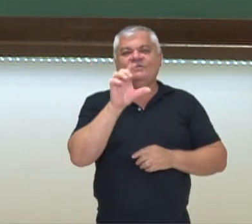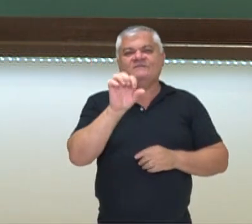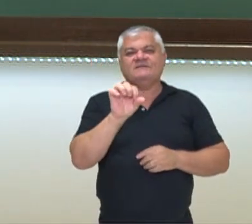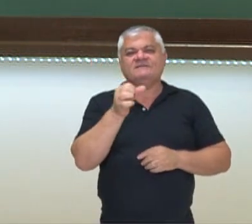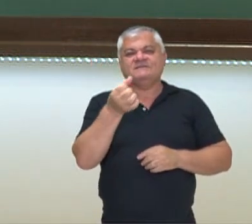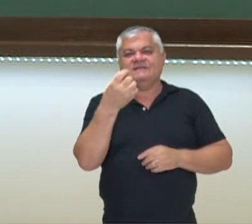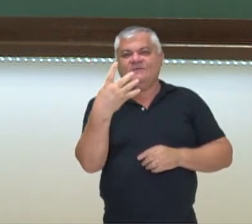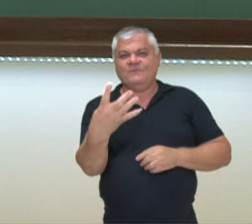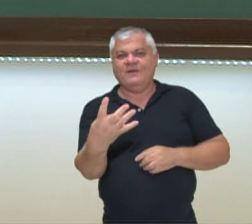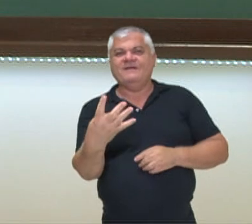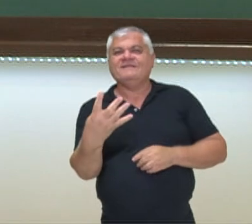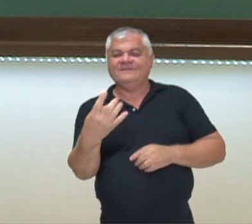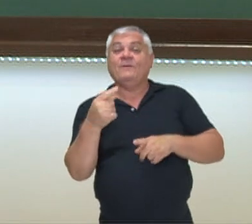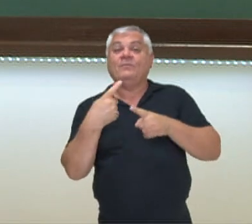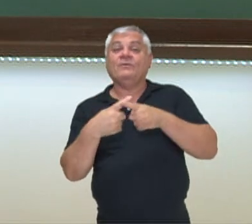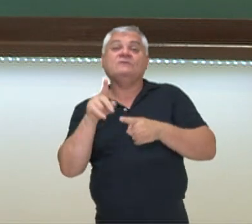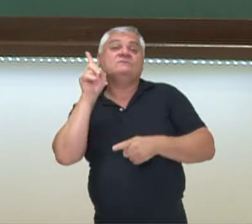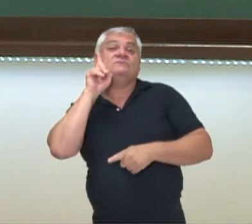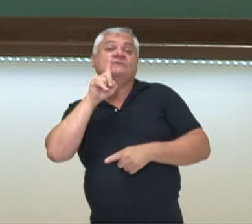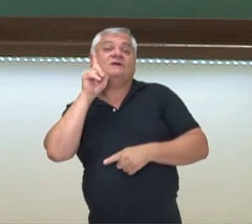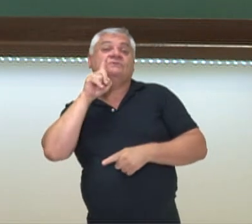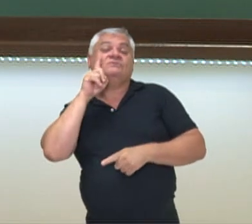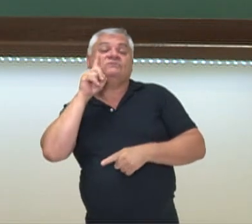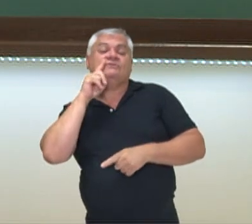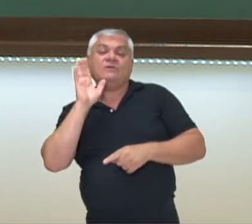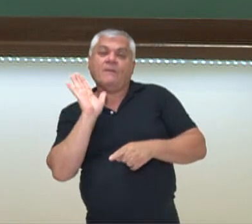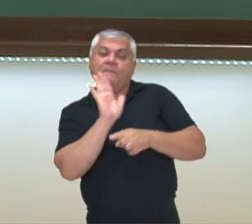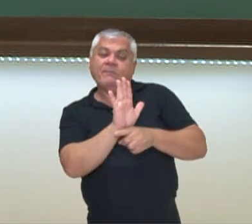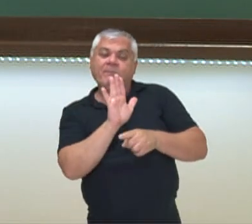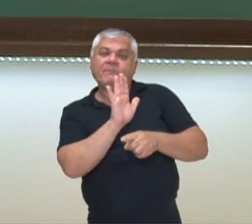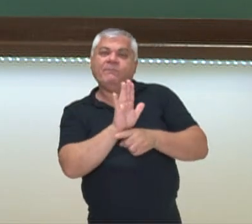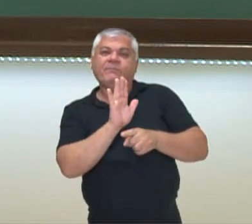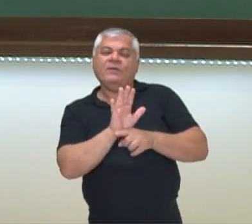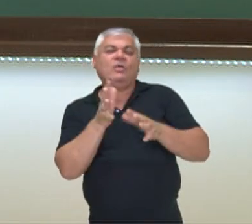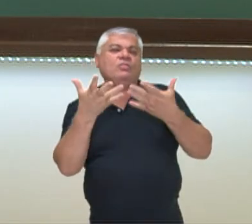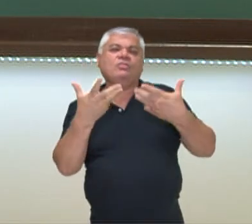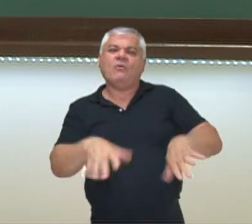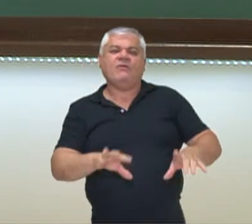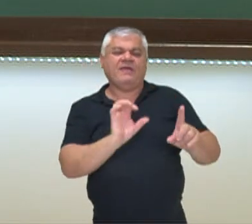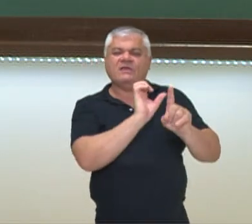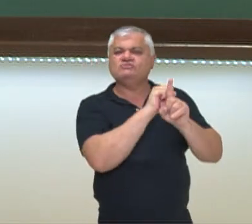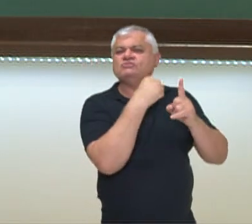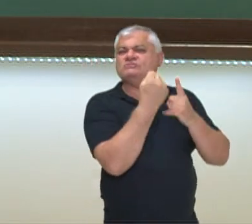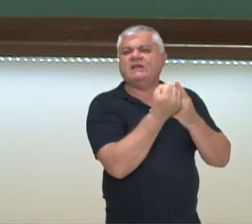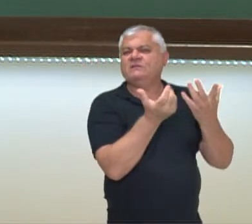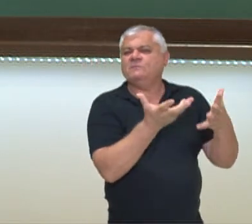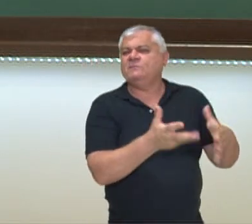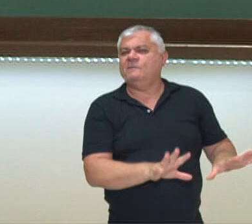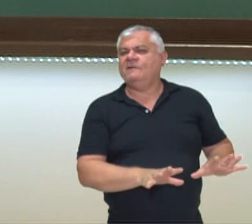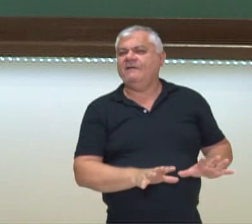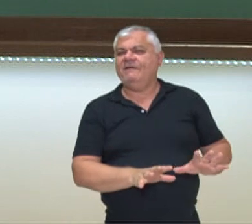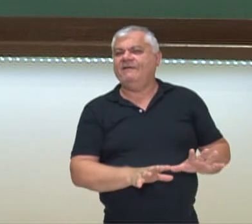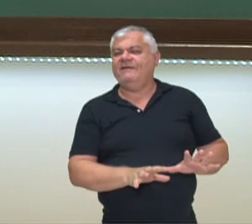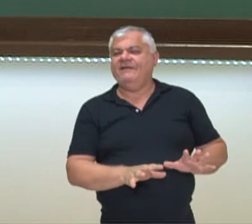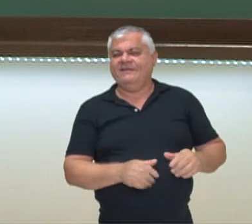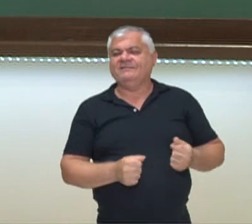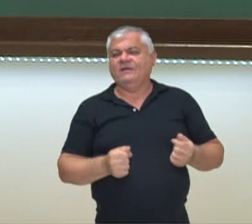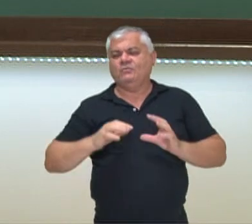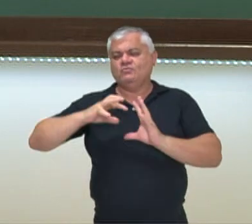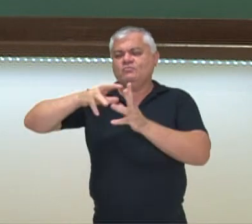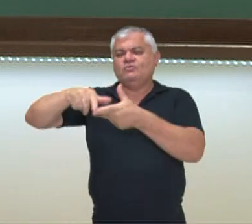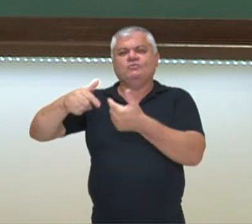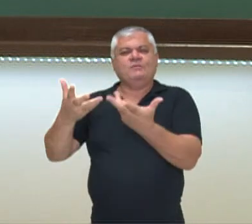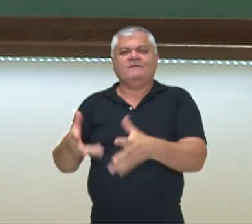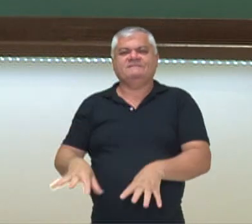com o intuito de não estabelecer as tendências socialistas que alguns tinham, não só aqui no Brasil, mas no planeta